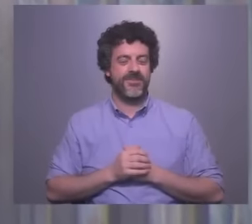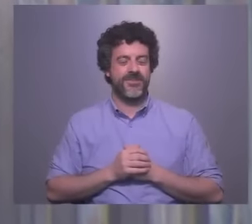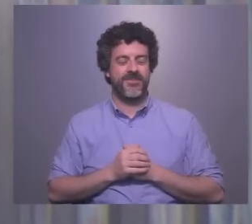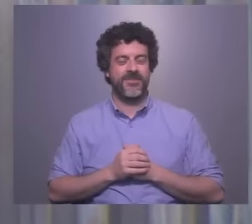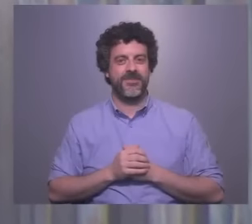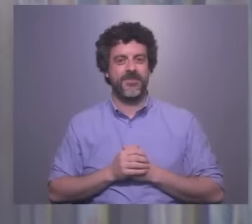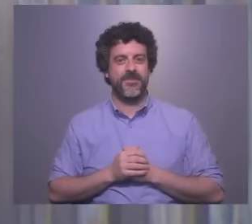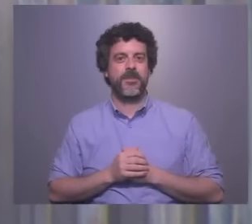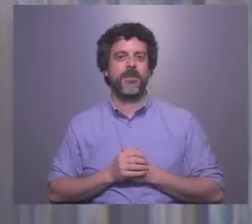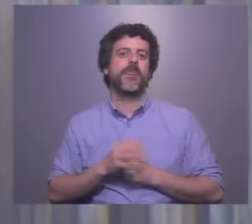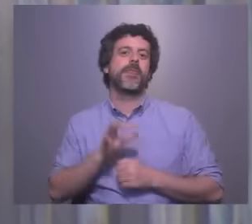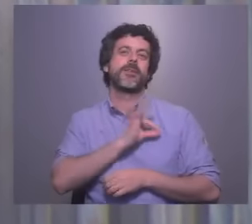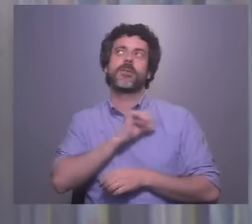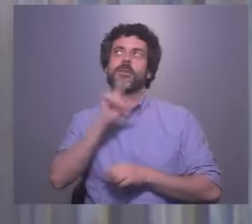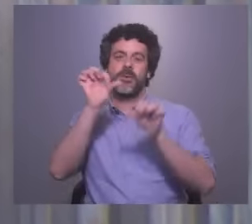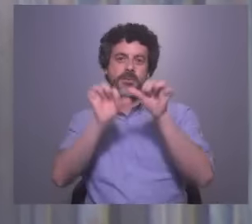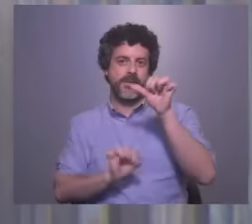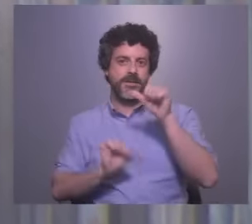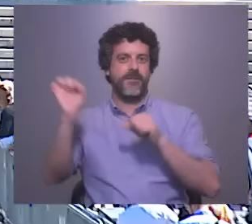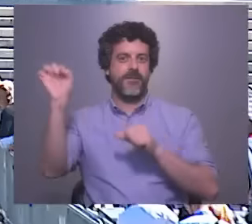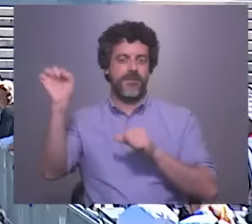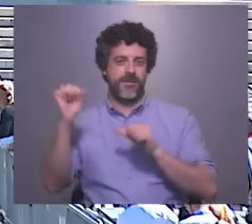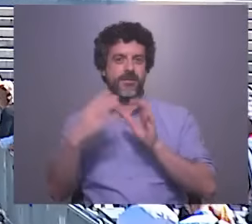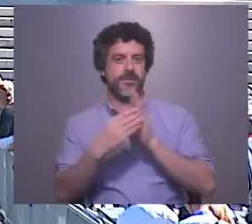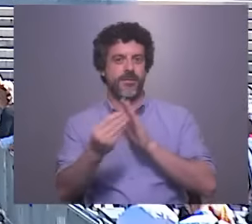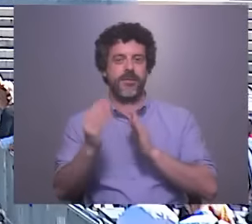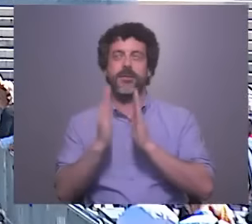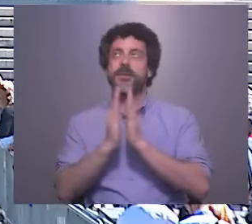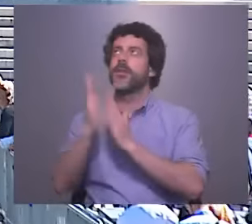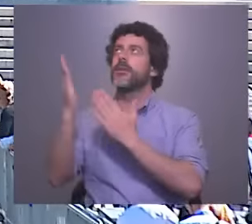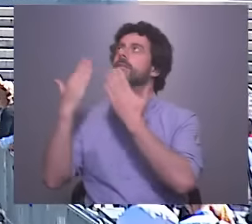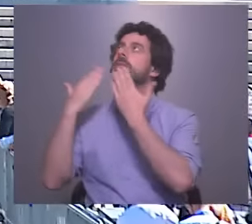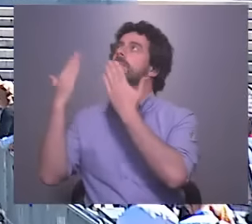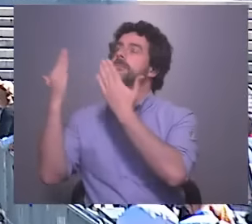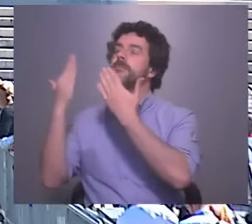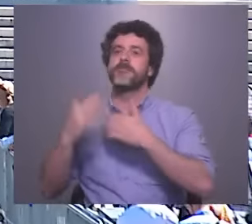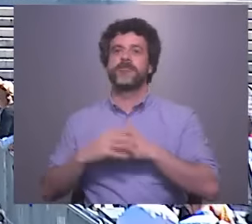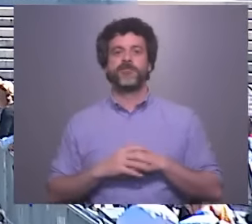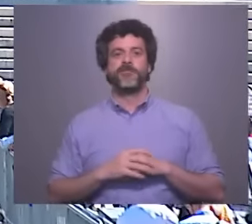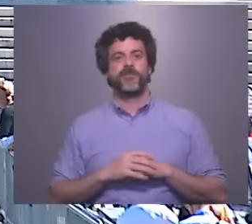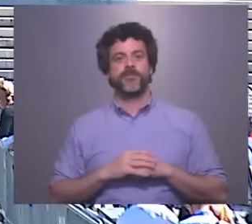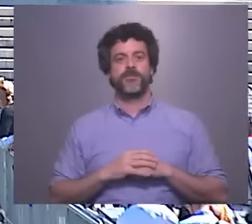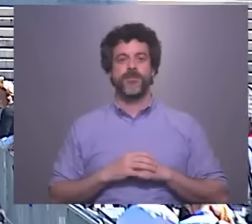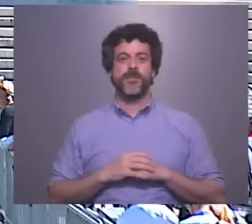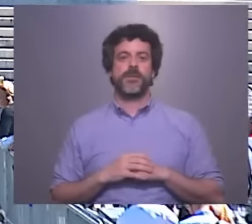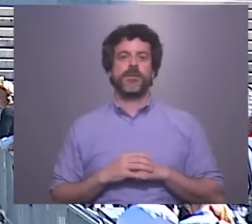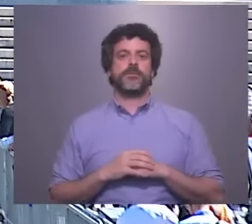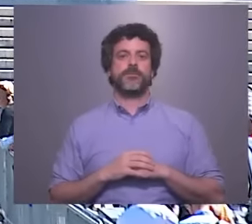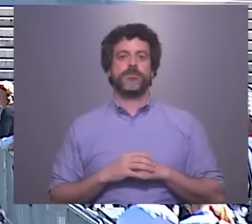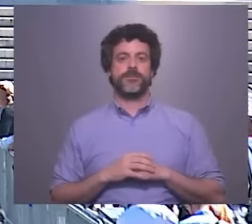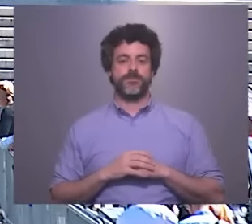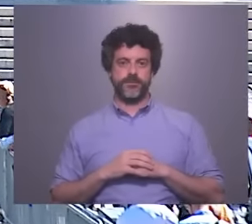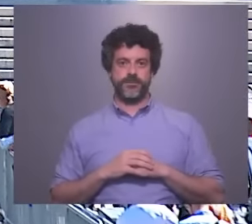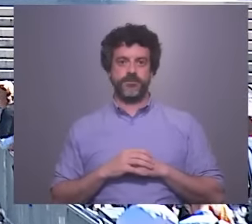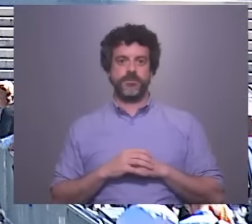Deu-lhes e ele comeram. E ainda sobrou, segundo a palavra do